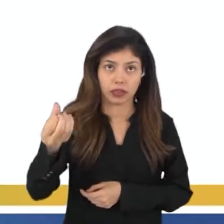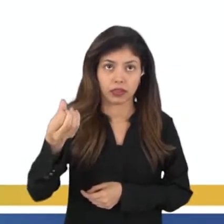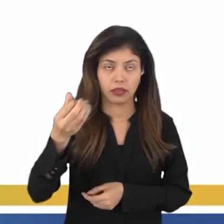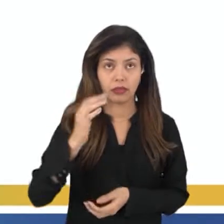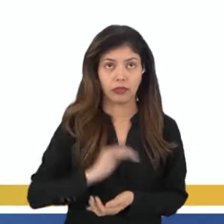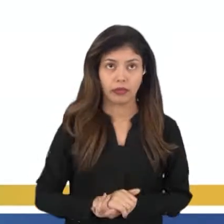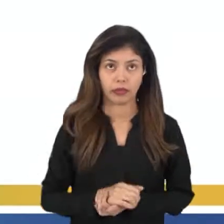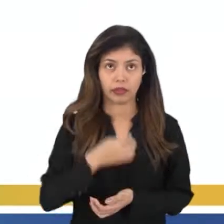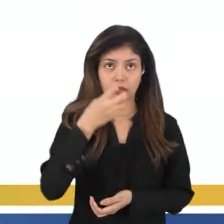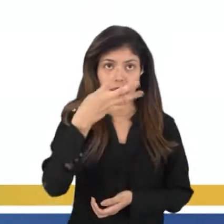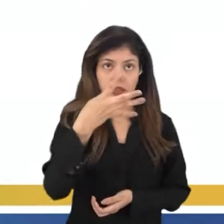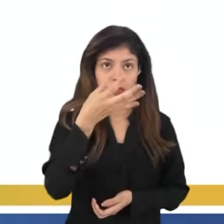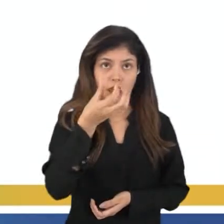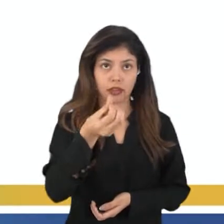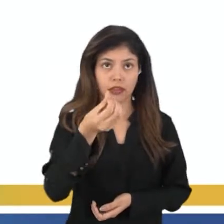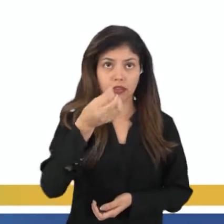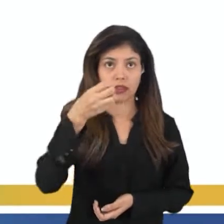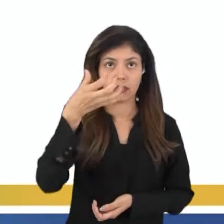BR-116,